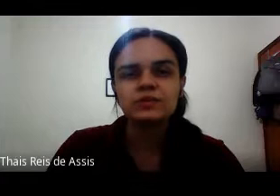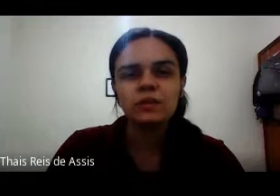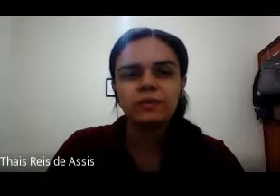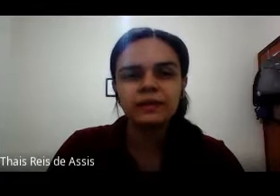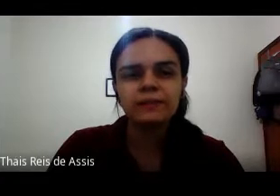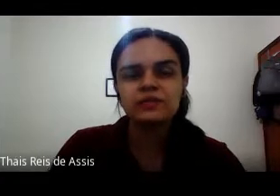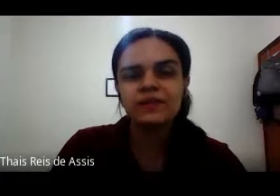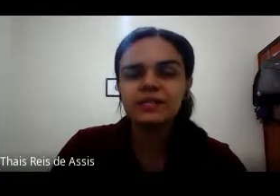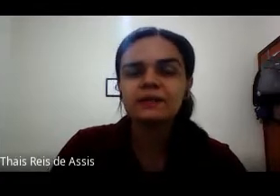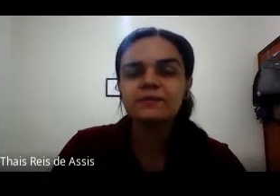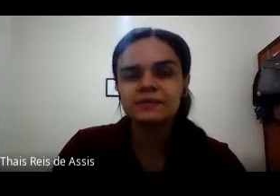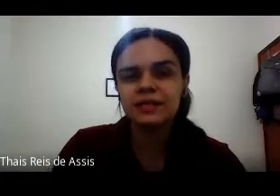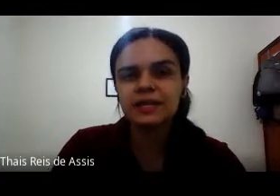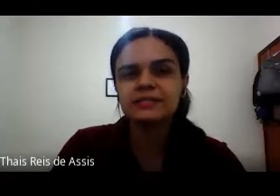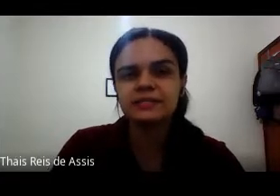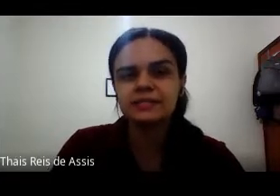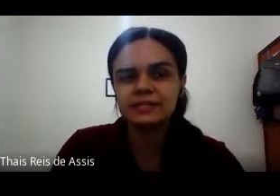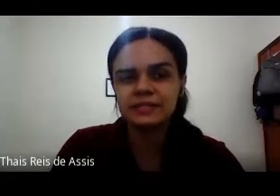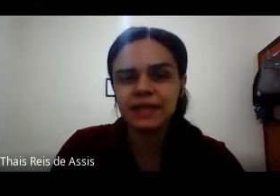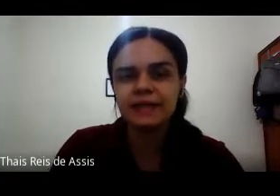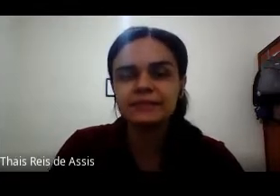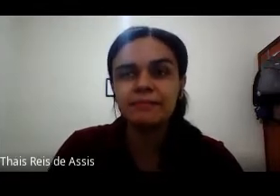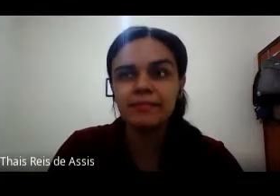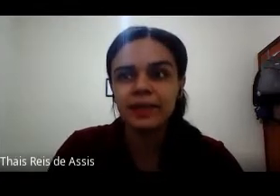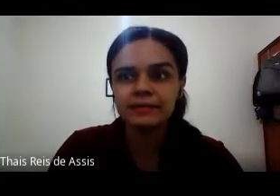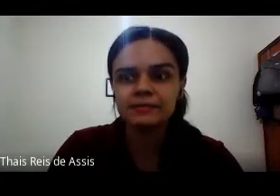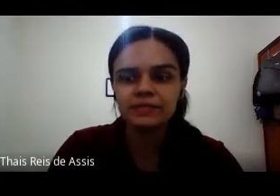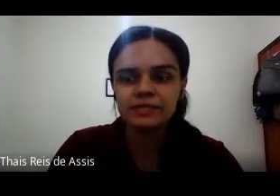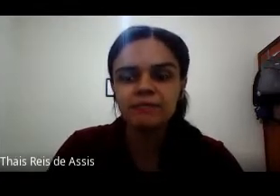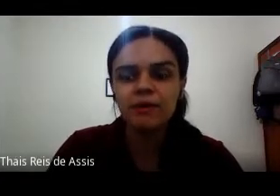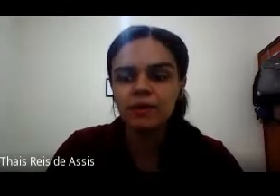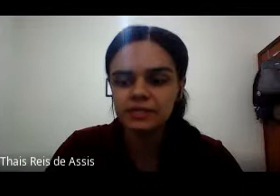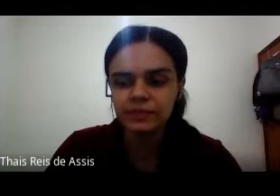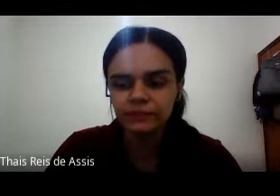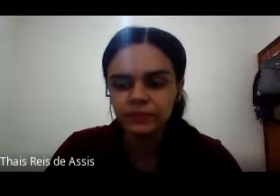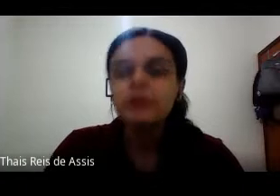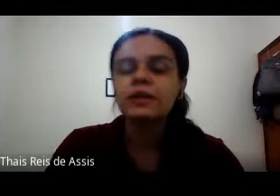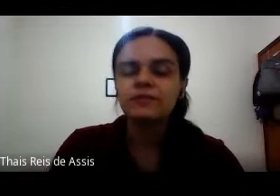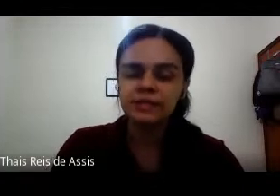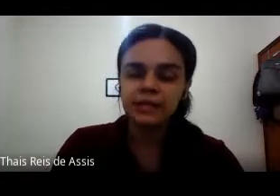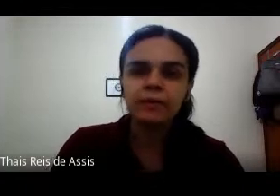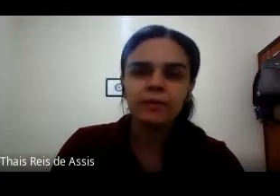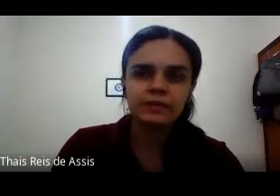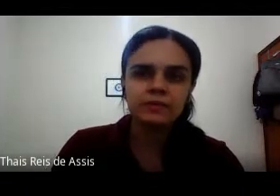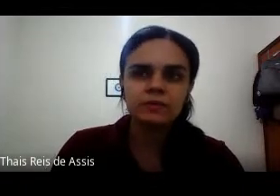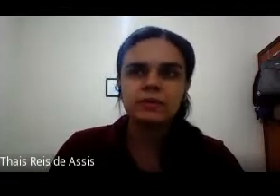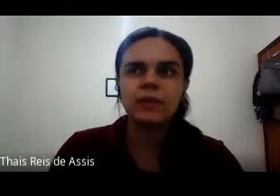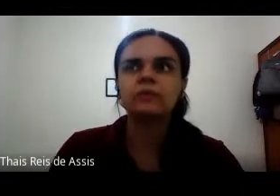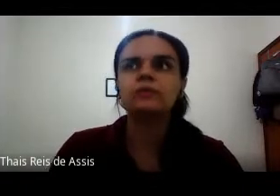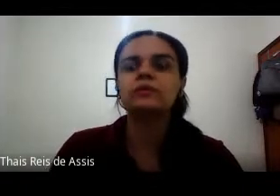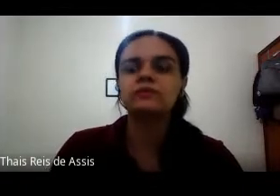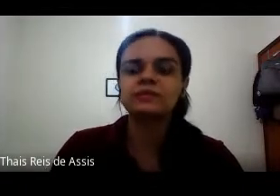gente precisa compreender motivação, os interesses, as necessidades. Você se mostra que você tem preocupação com o